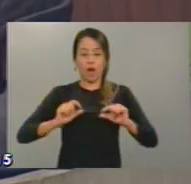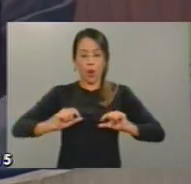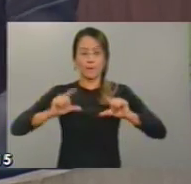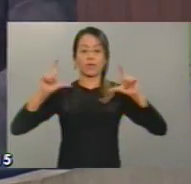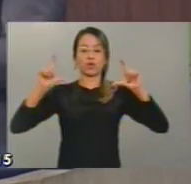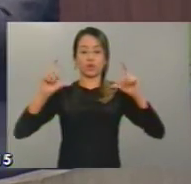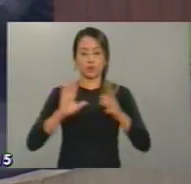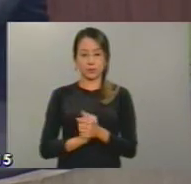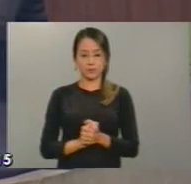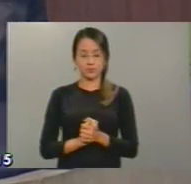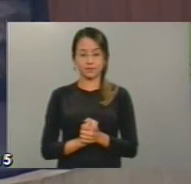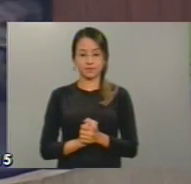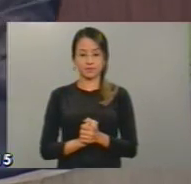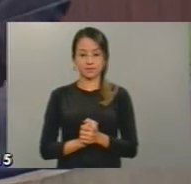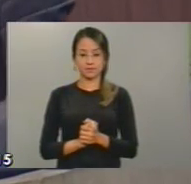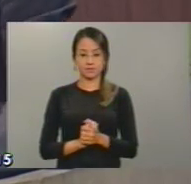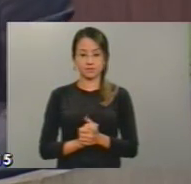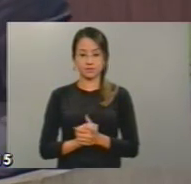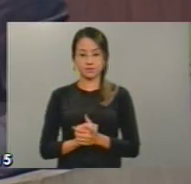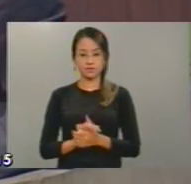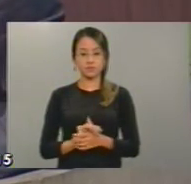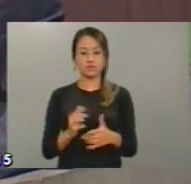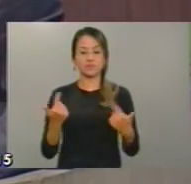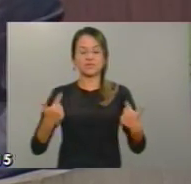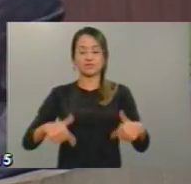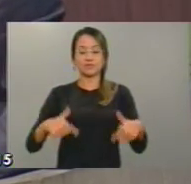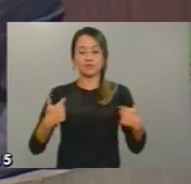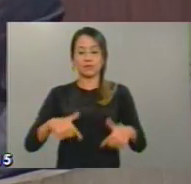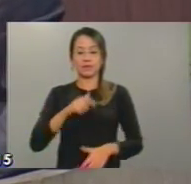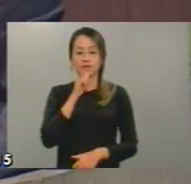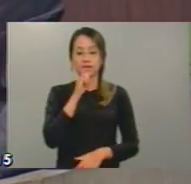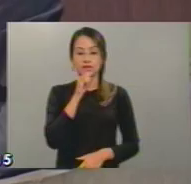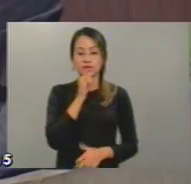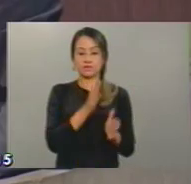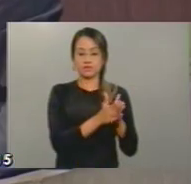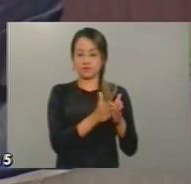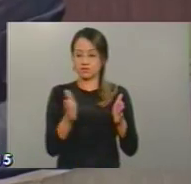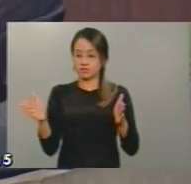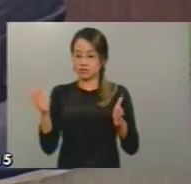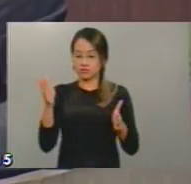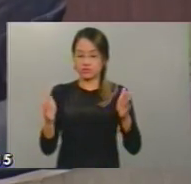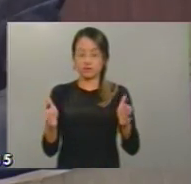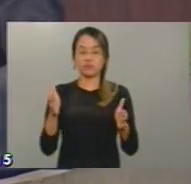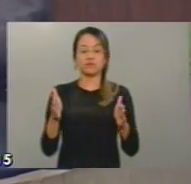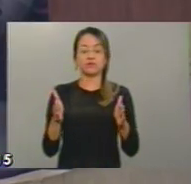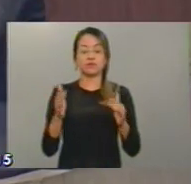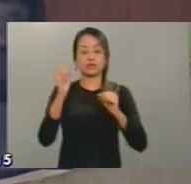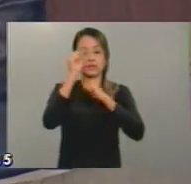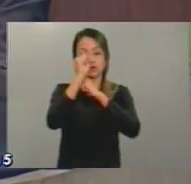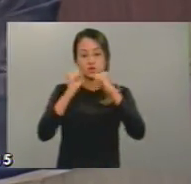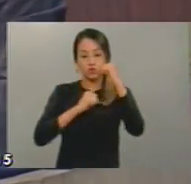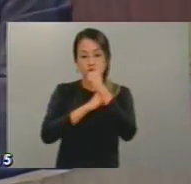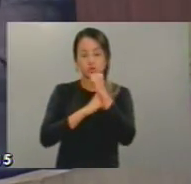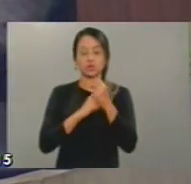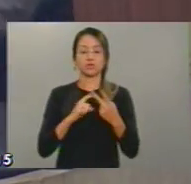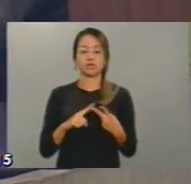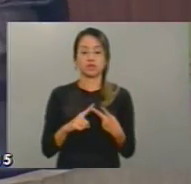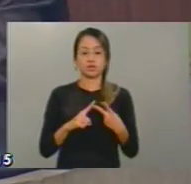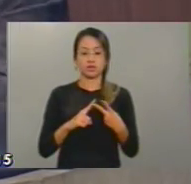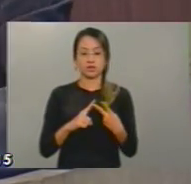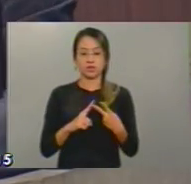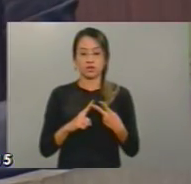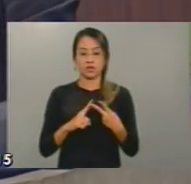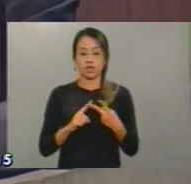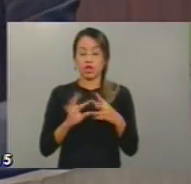anos. Não houve cumprimento dos prazos na realização dos convênios de infraestrutura. As atividades educativas foram